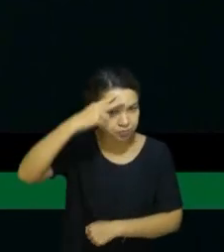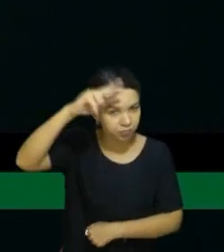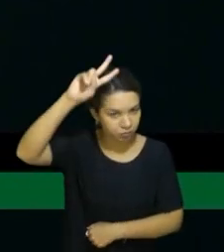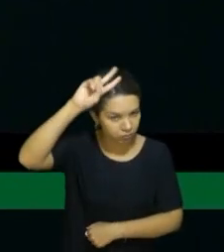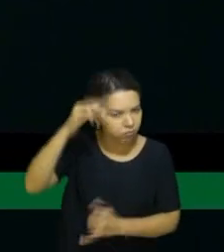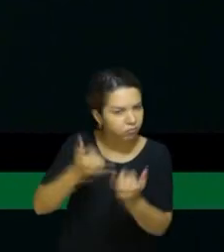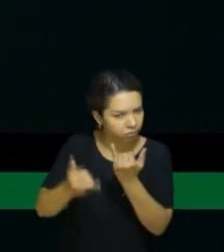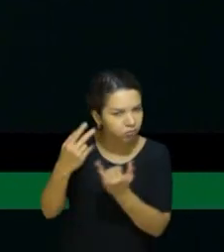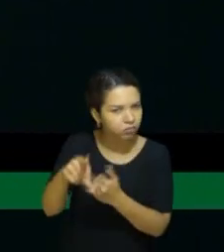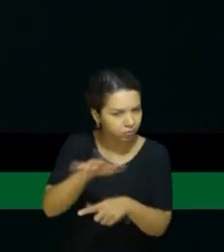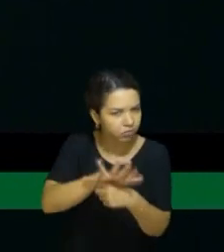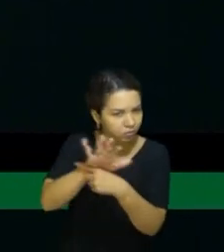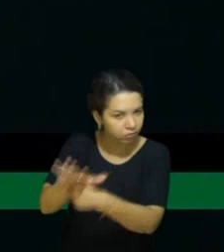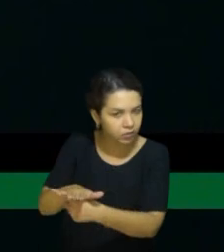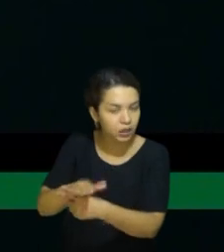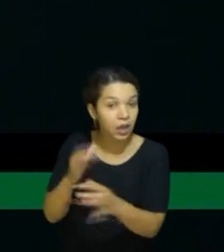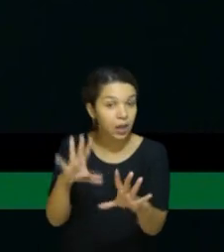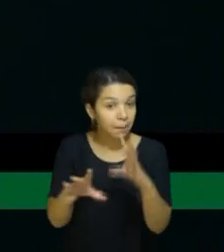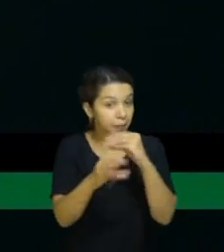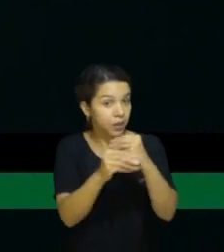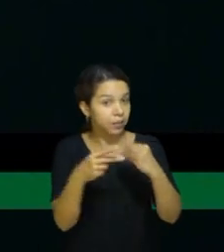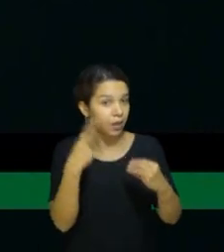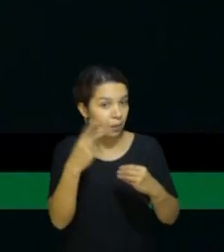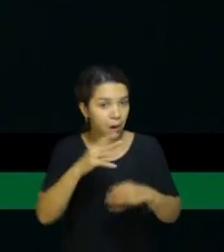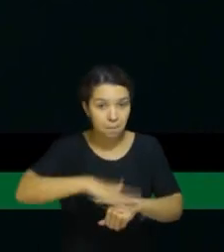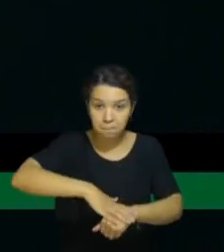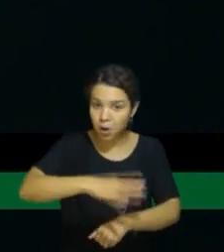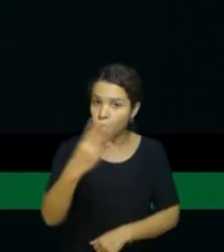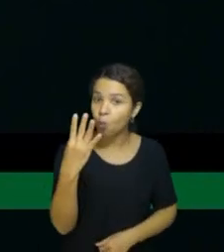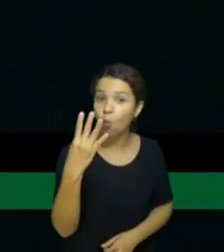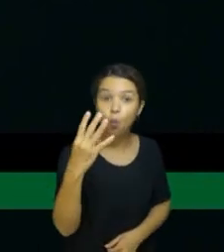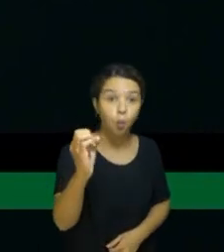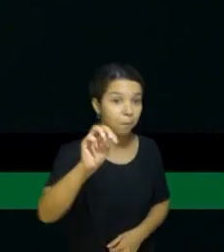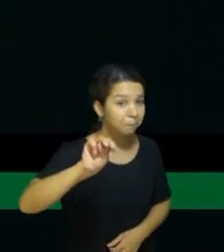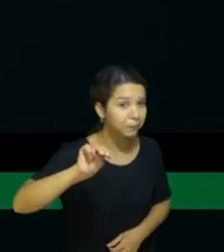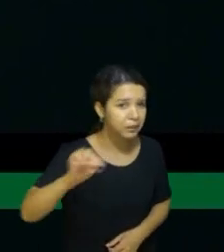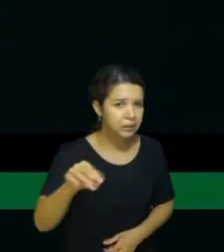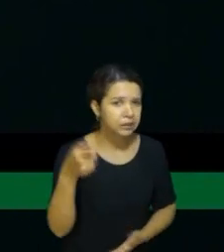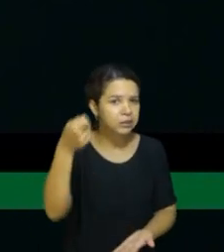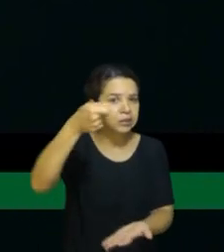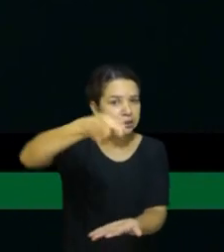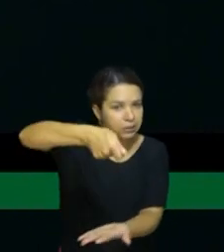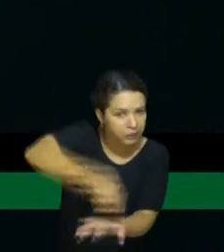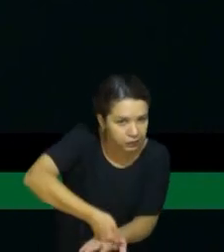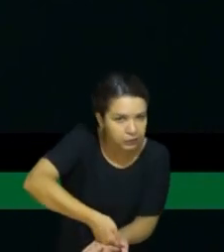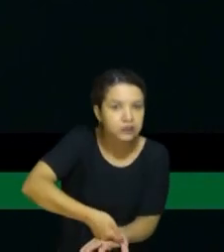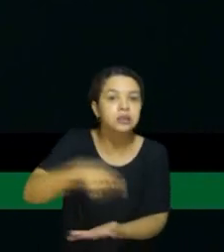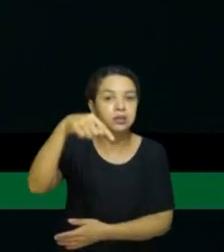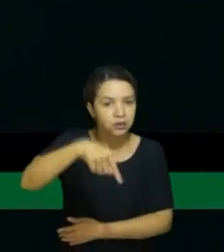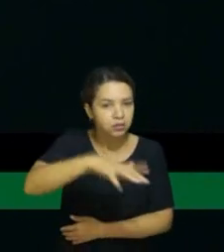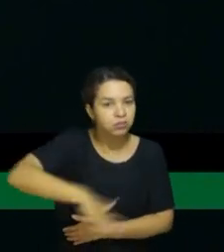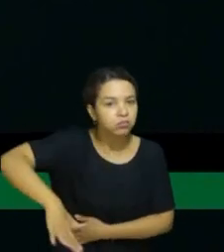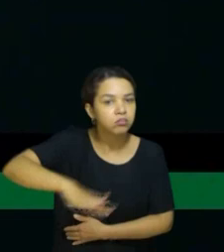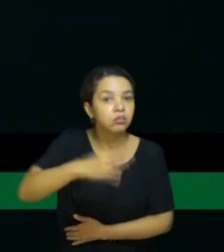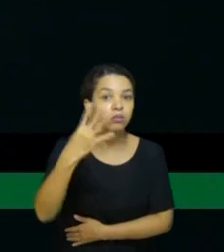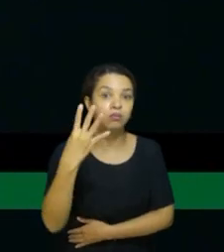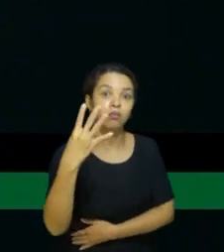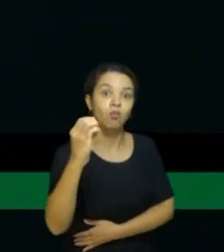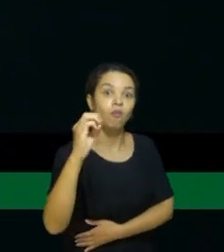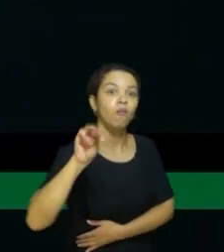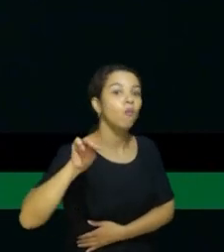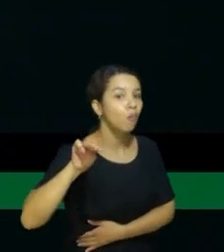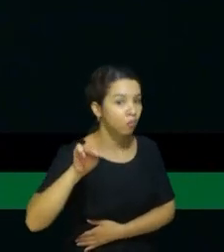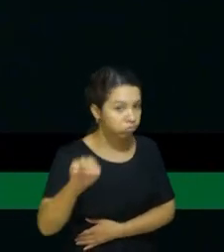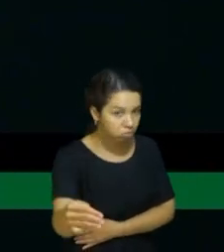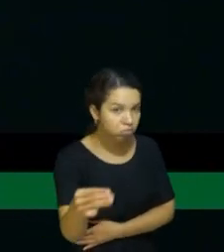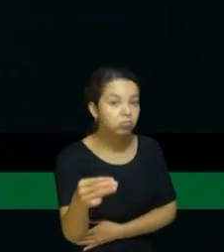emenda parlamentar são mais de 40 milhões pagos esse ano aqui pra nossa região 40 milhões de reais